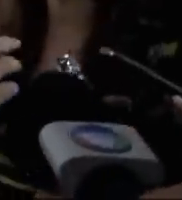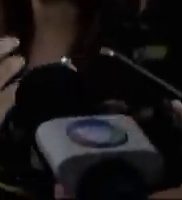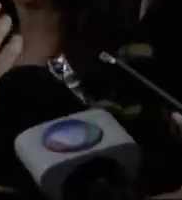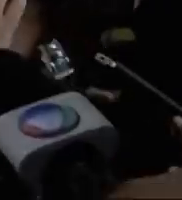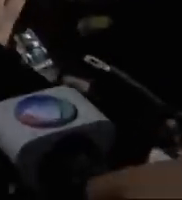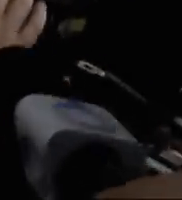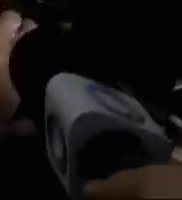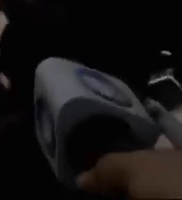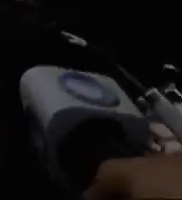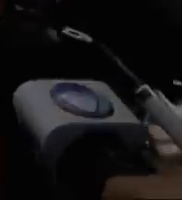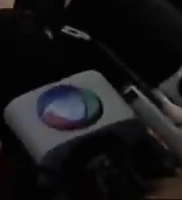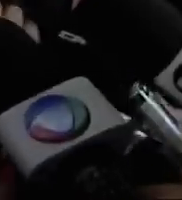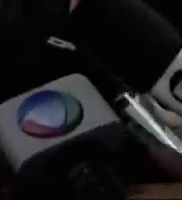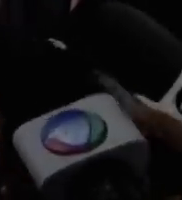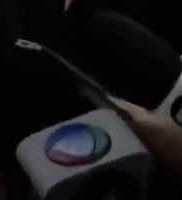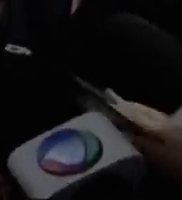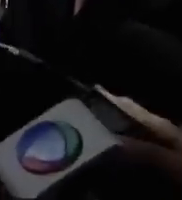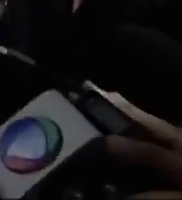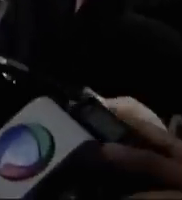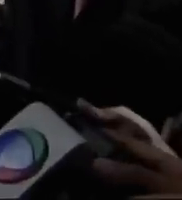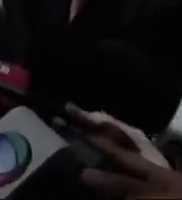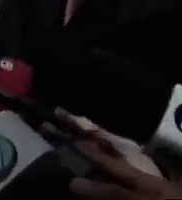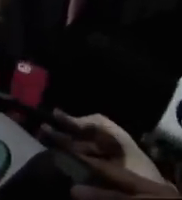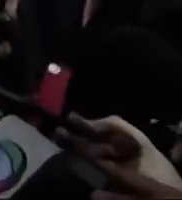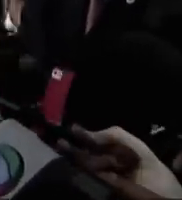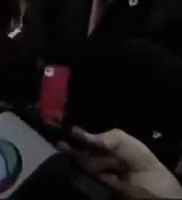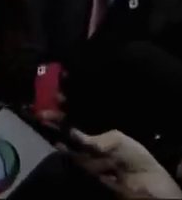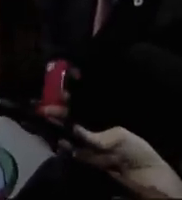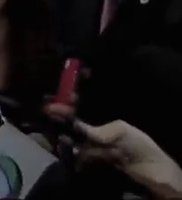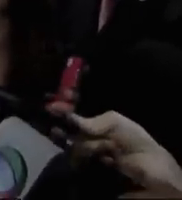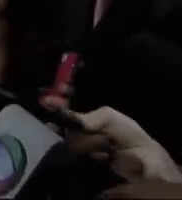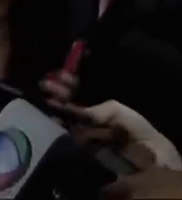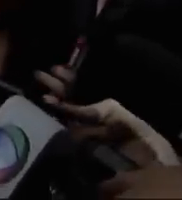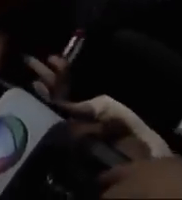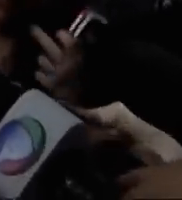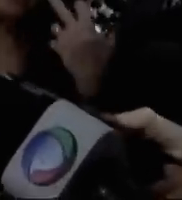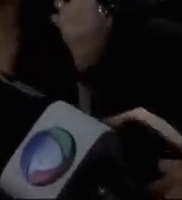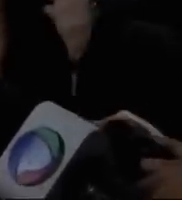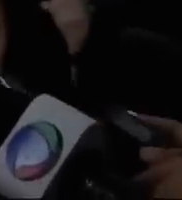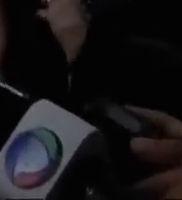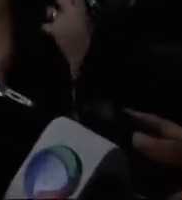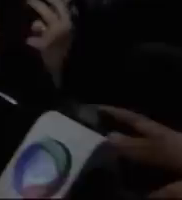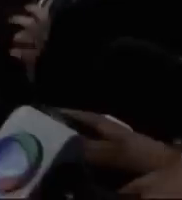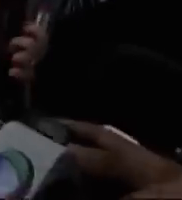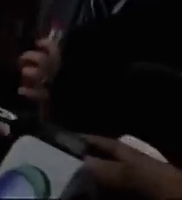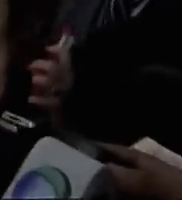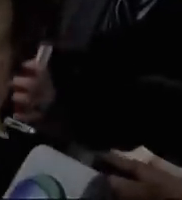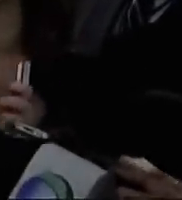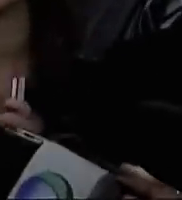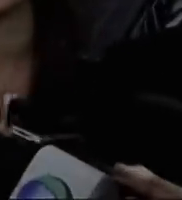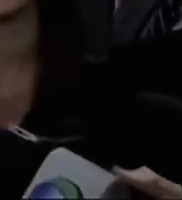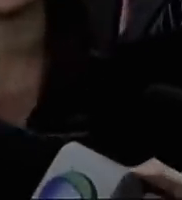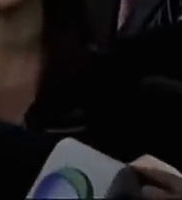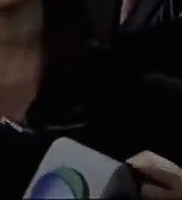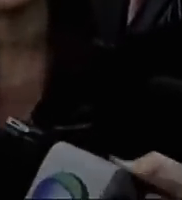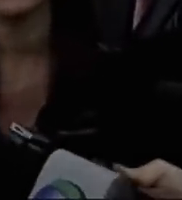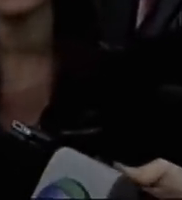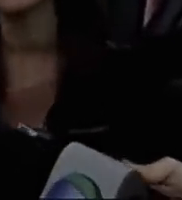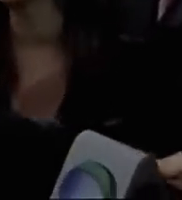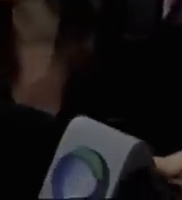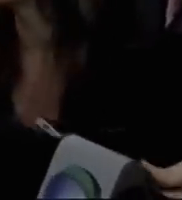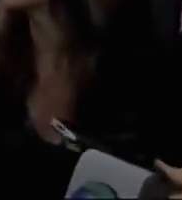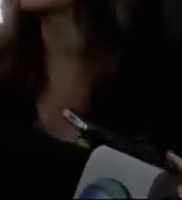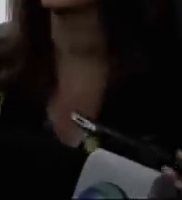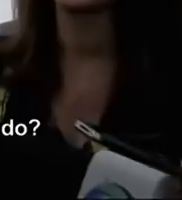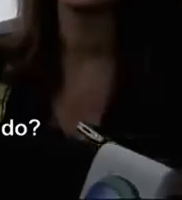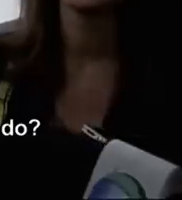Não, tem gente que torce para o Brasil dar errado. Tem muita gente torcendo para o Brasil dar errado. É